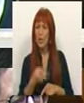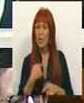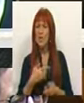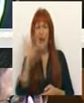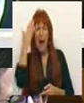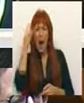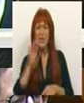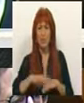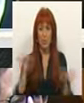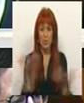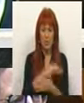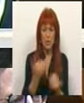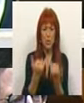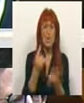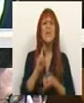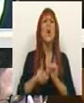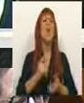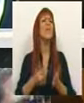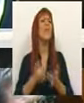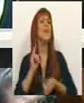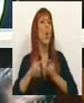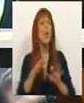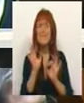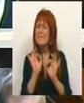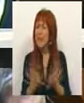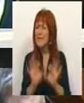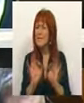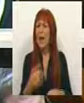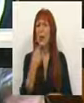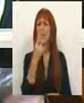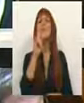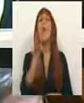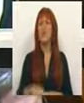se depreende das notícias, o que é que falta ou é exatamente assim como acabei de lhe